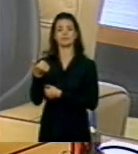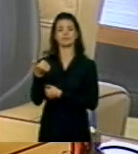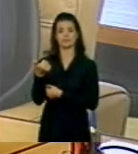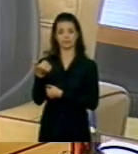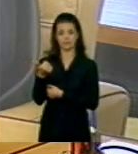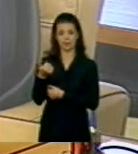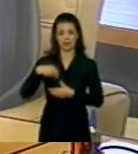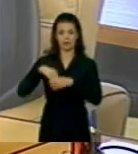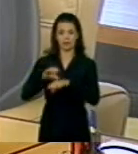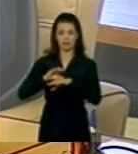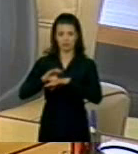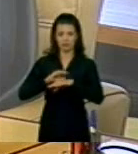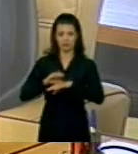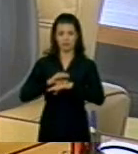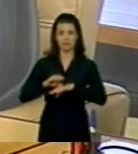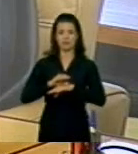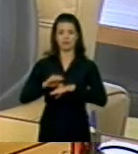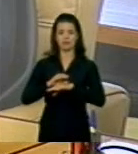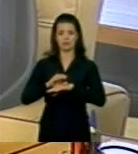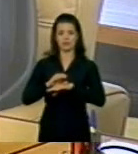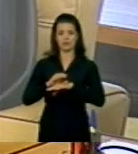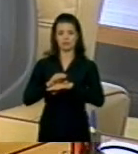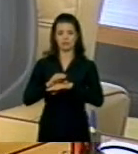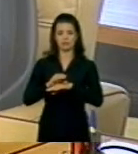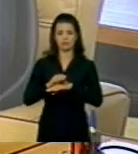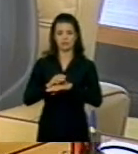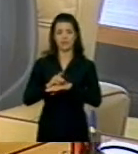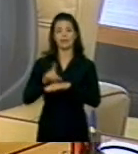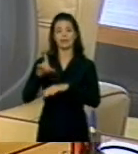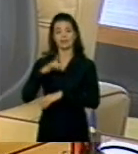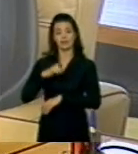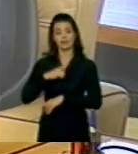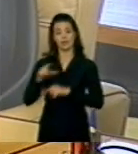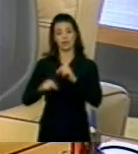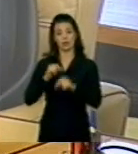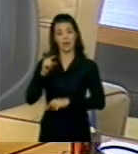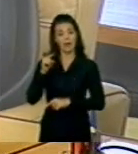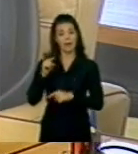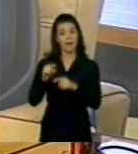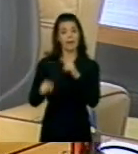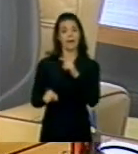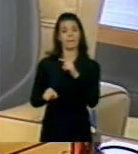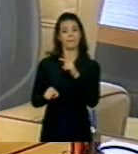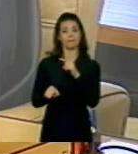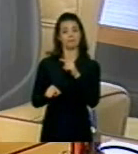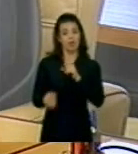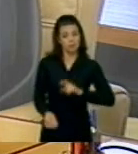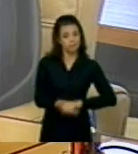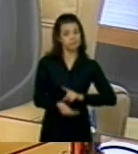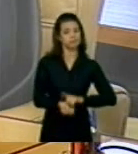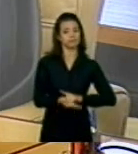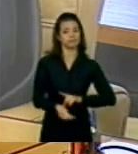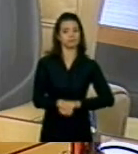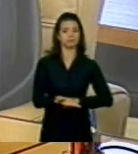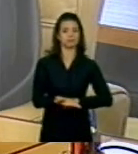7º, artigo 34, está a vedação da instituição de privilégio, inciso 3º do